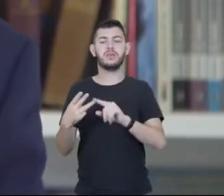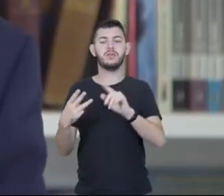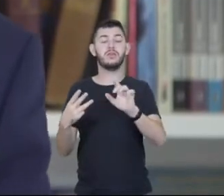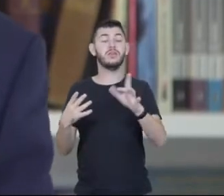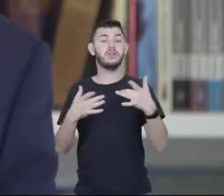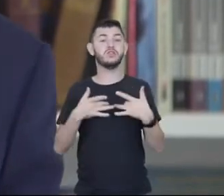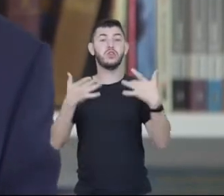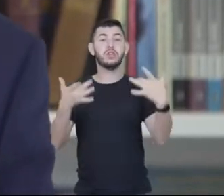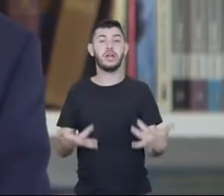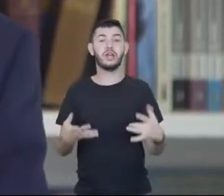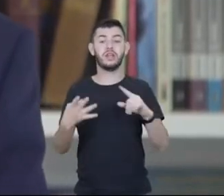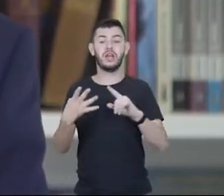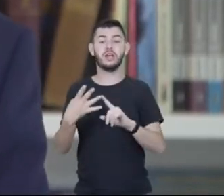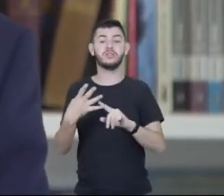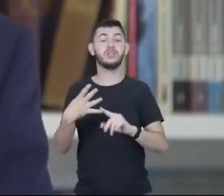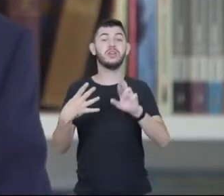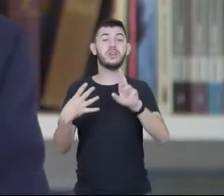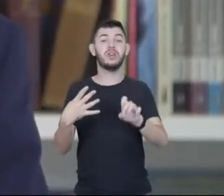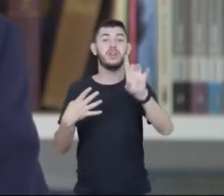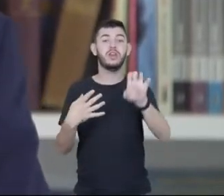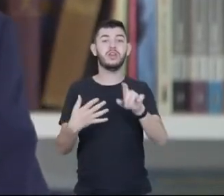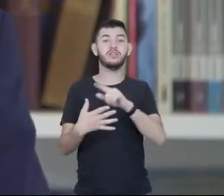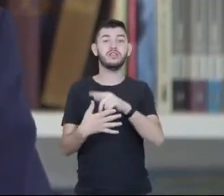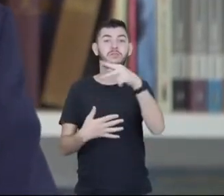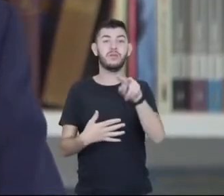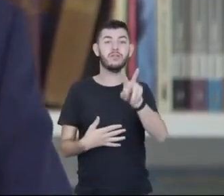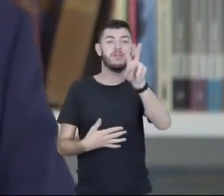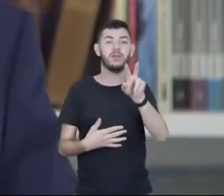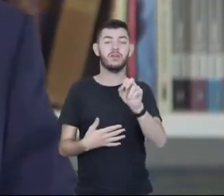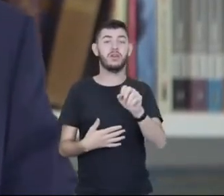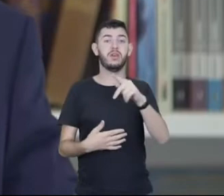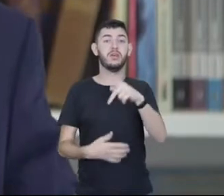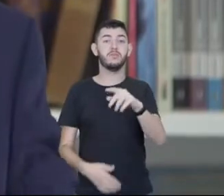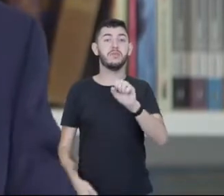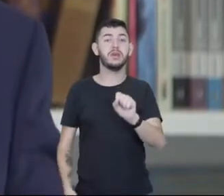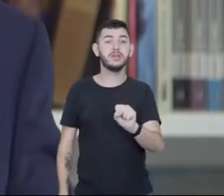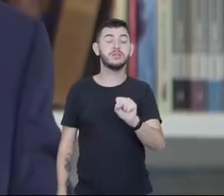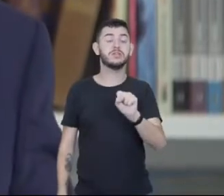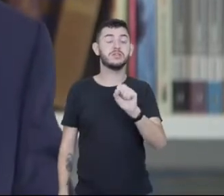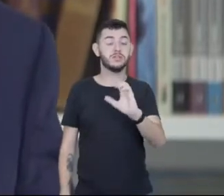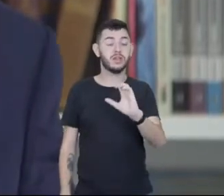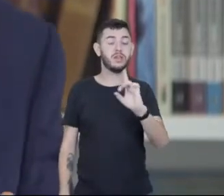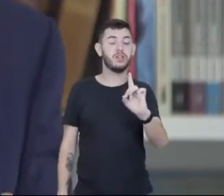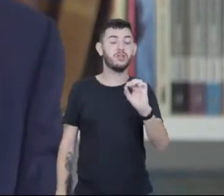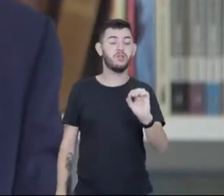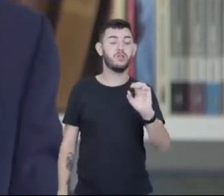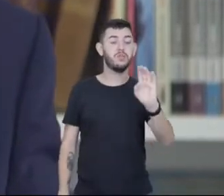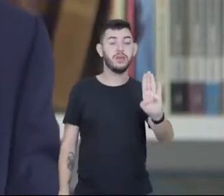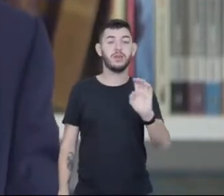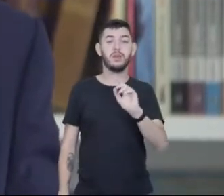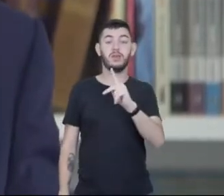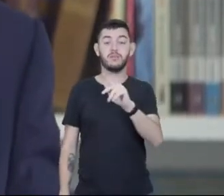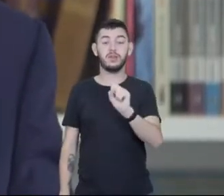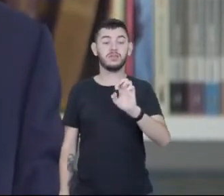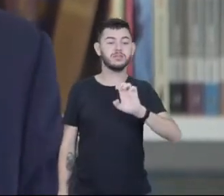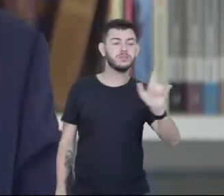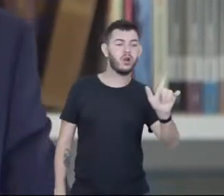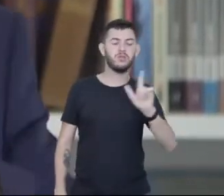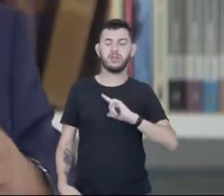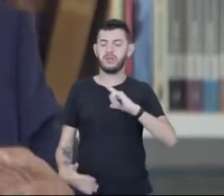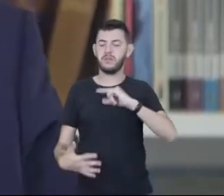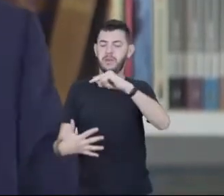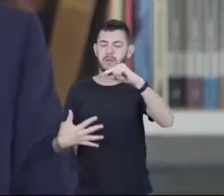PV PC do B PSOL valor aos sistemas de lideranças políticas